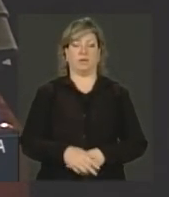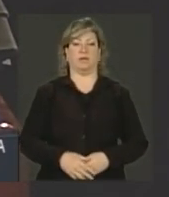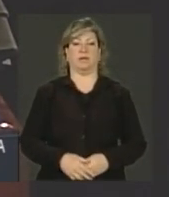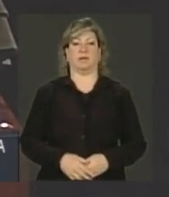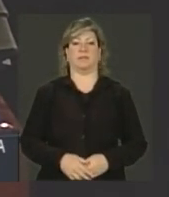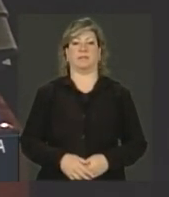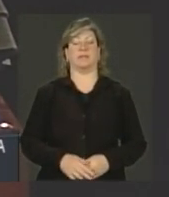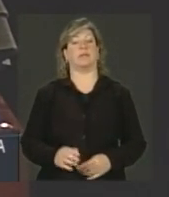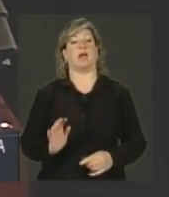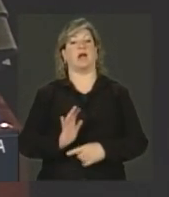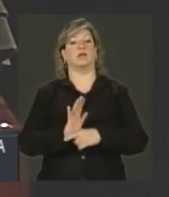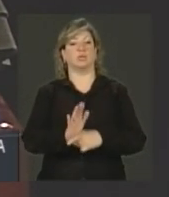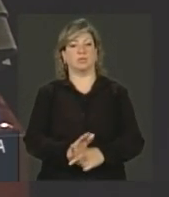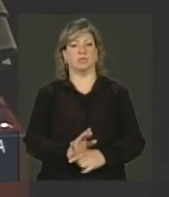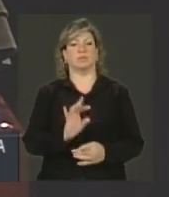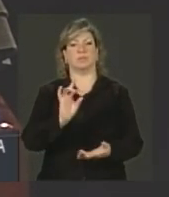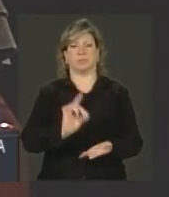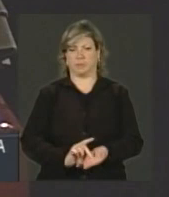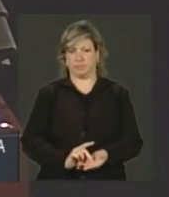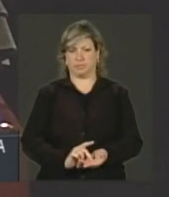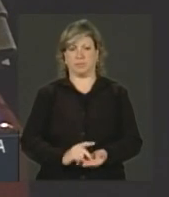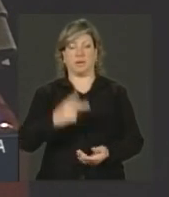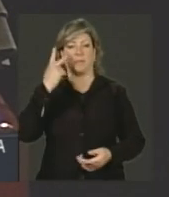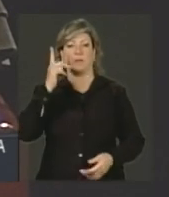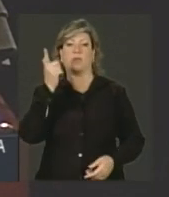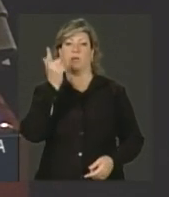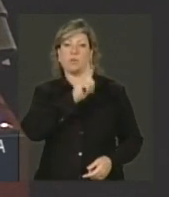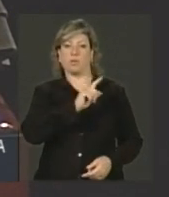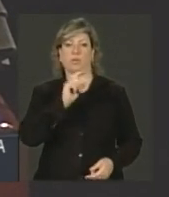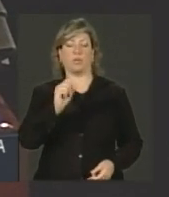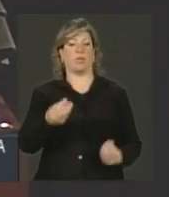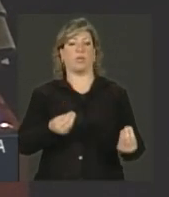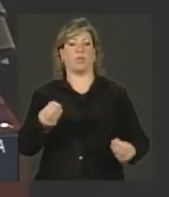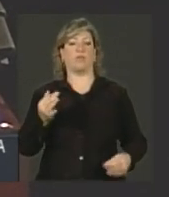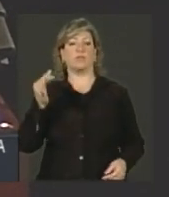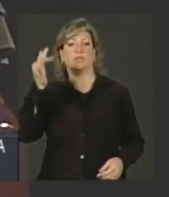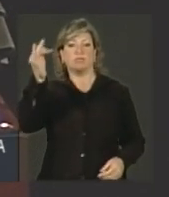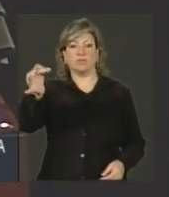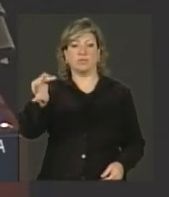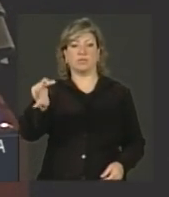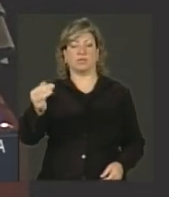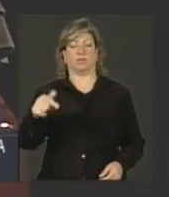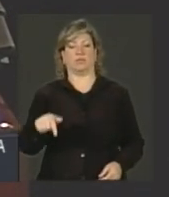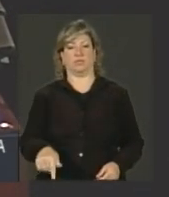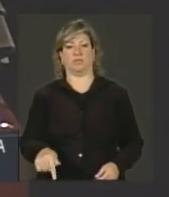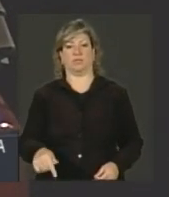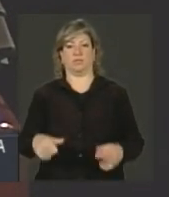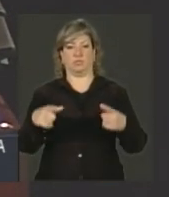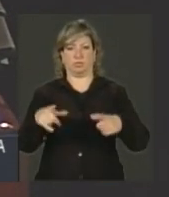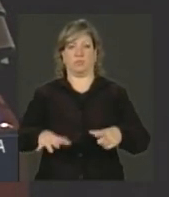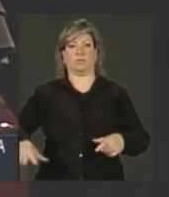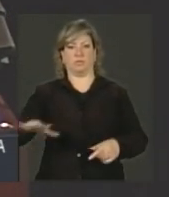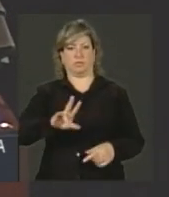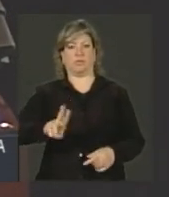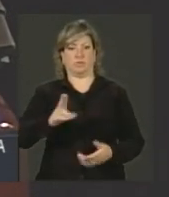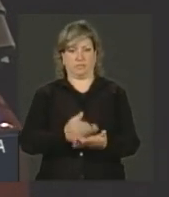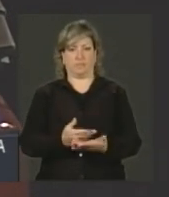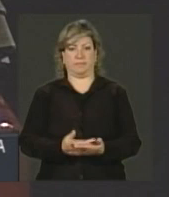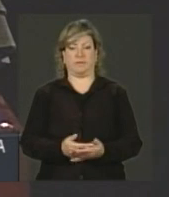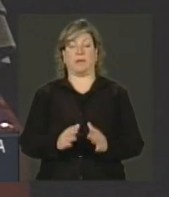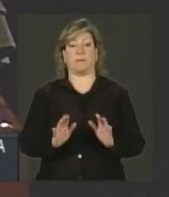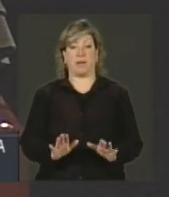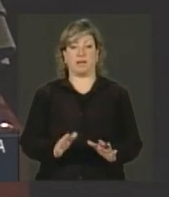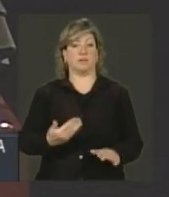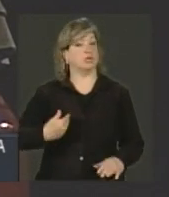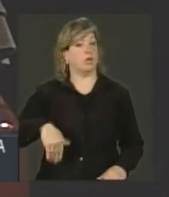contribuir decisivamente para o delineamento do futuro da instituição. No entanto, não